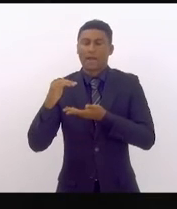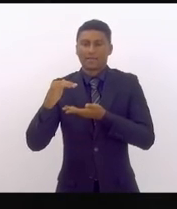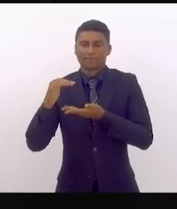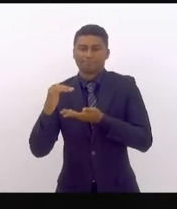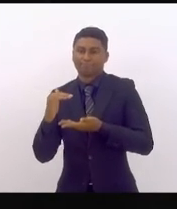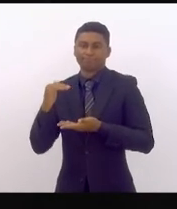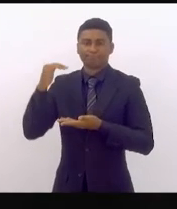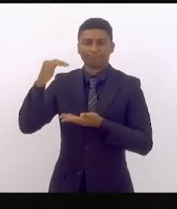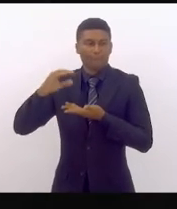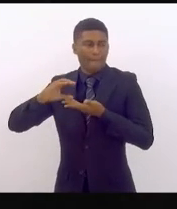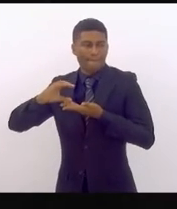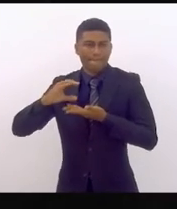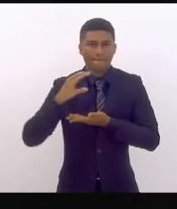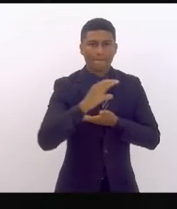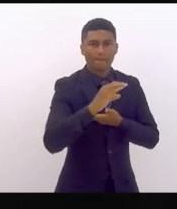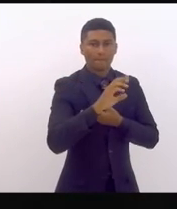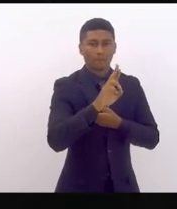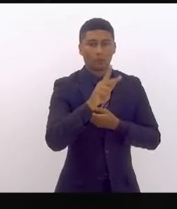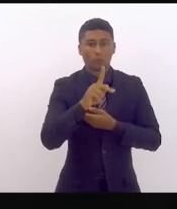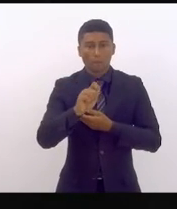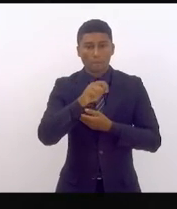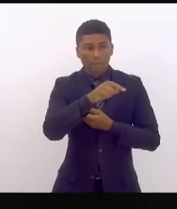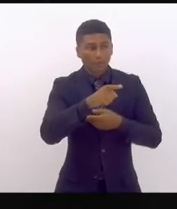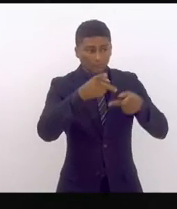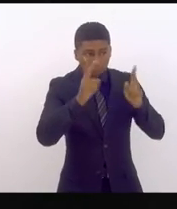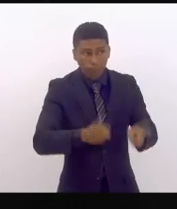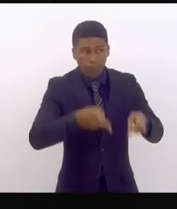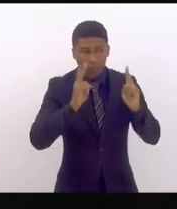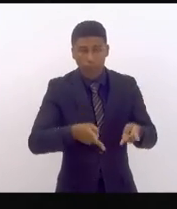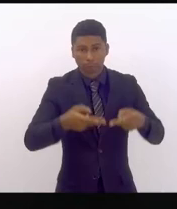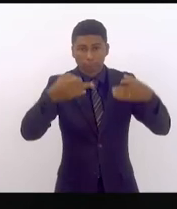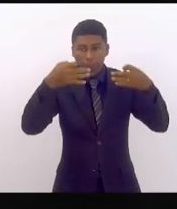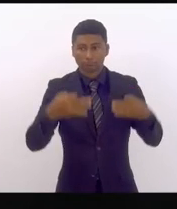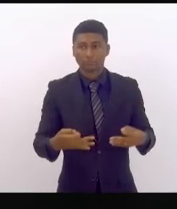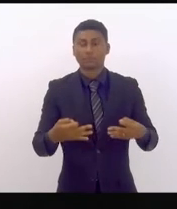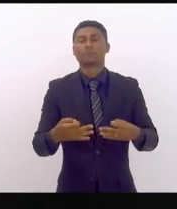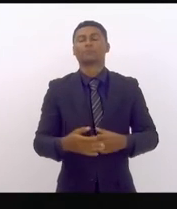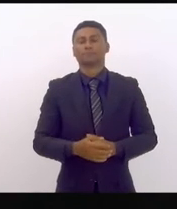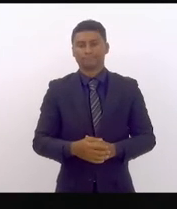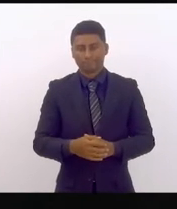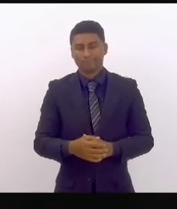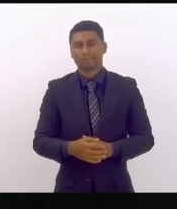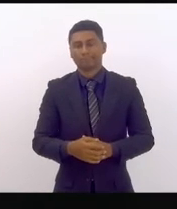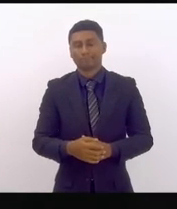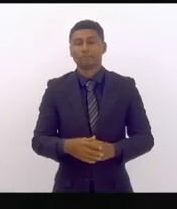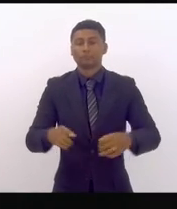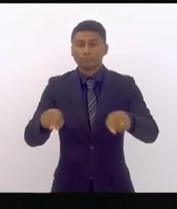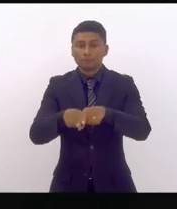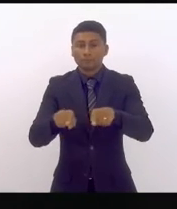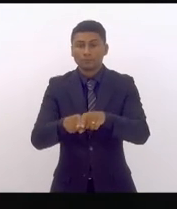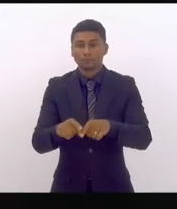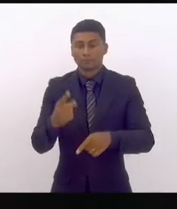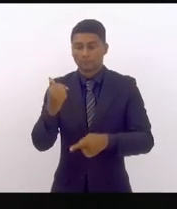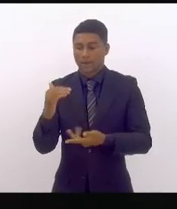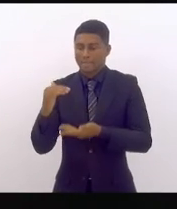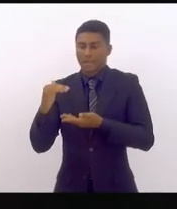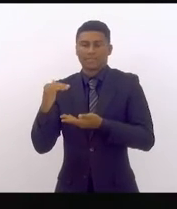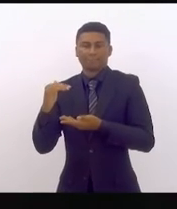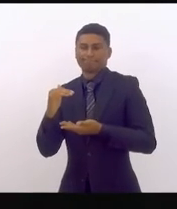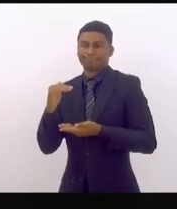minha cidade São João de Meriti funcionando dignamente e também aumentamos o repasse